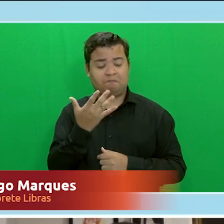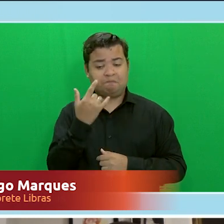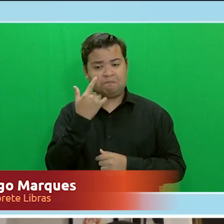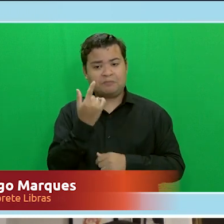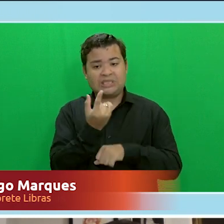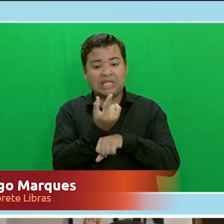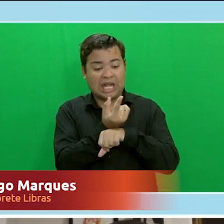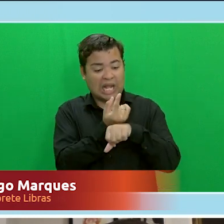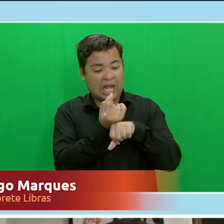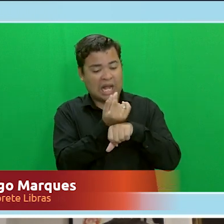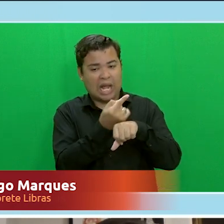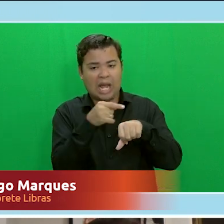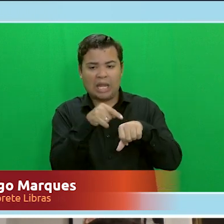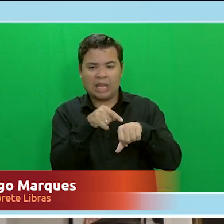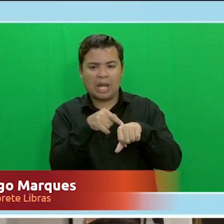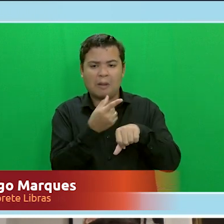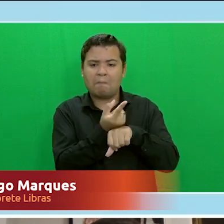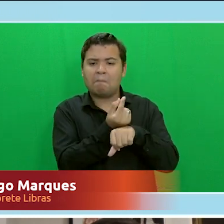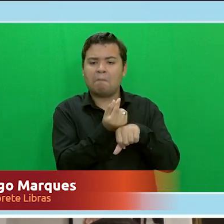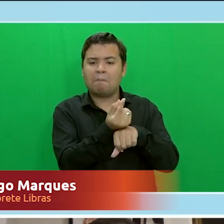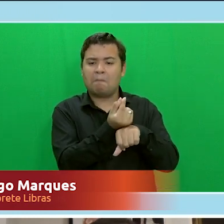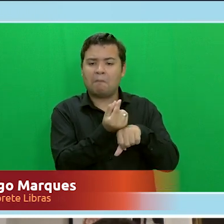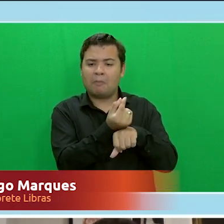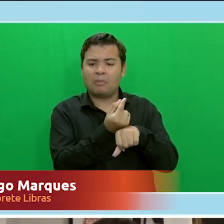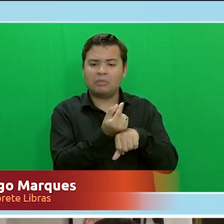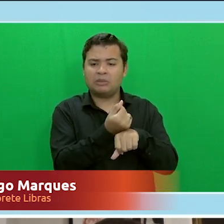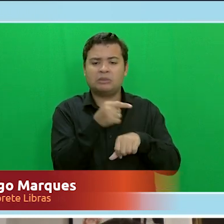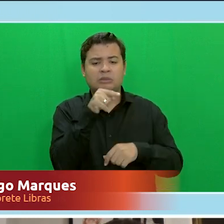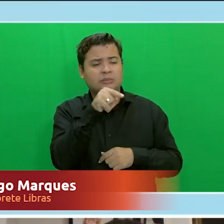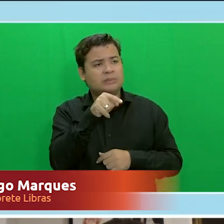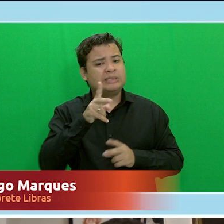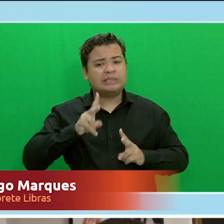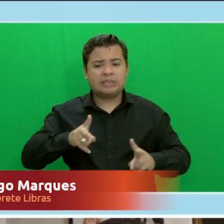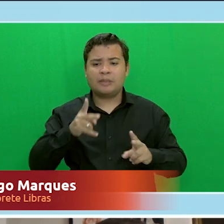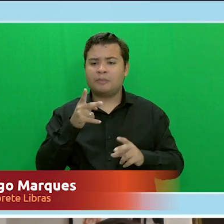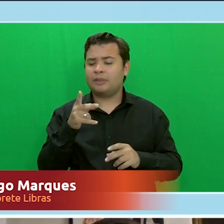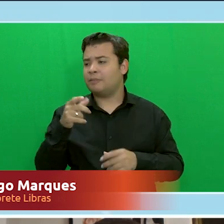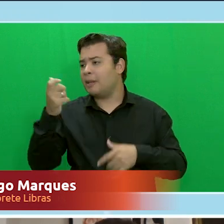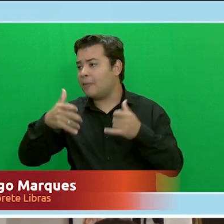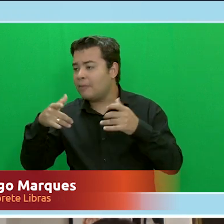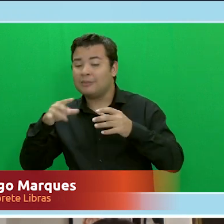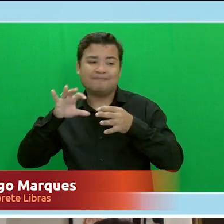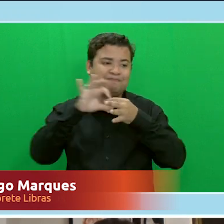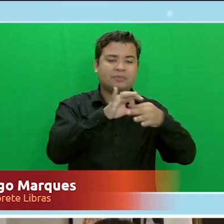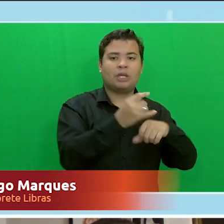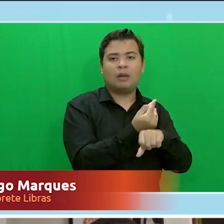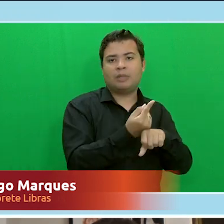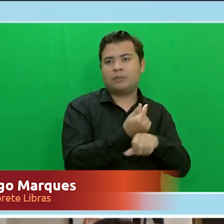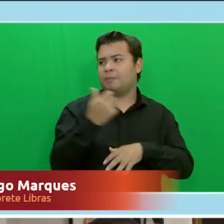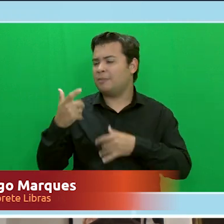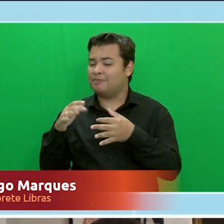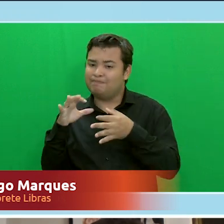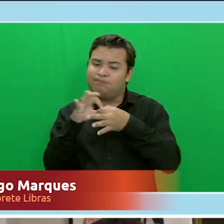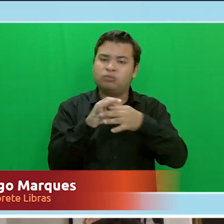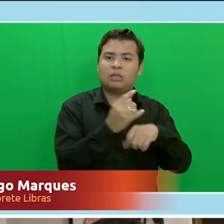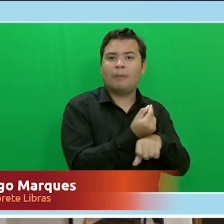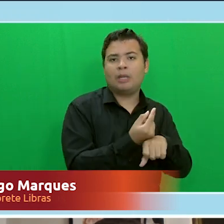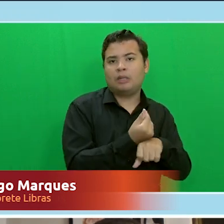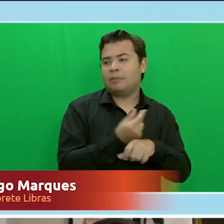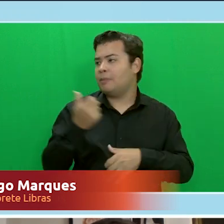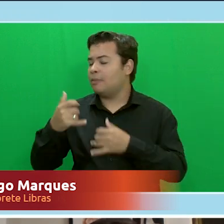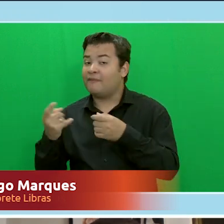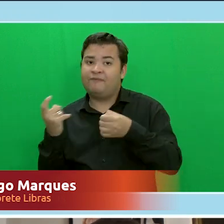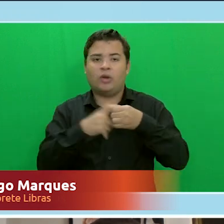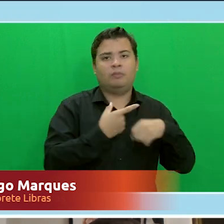o capitalismo, não tem como, fala do capitalismo o tempo inteiro, não tem como não falar do capitalismo, porque a gente vive numa